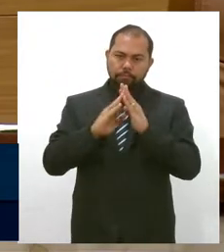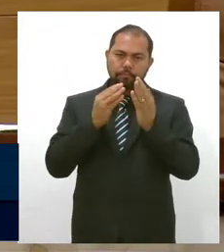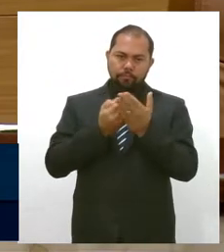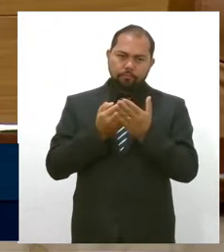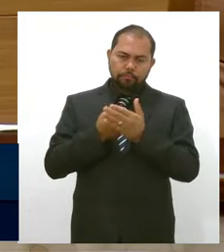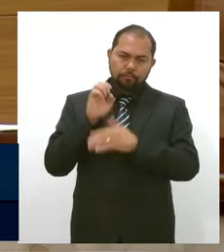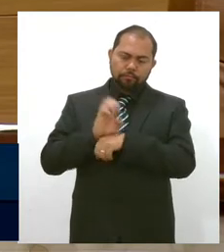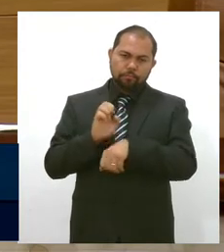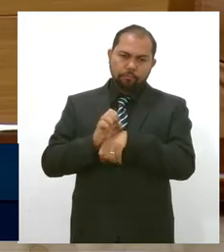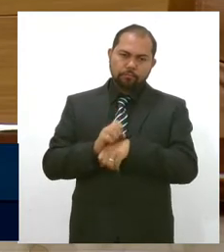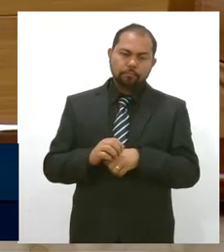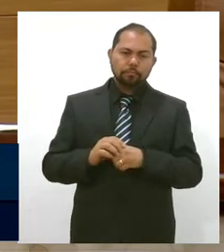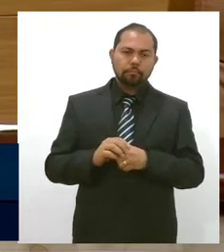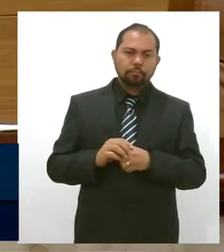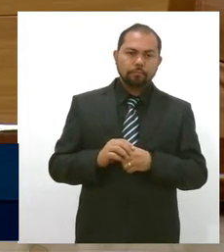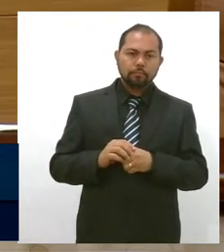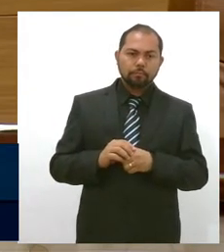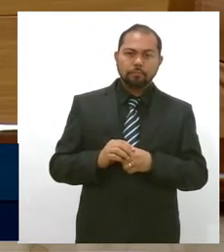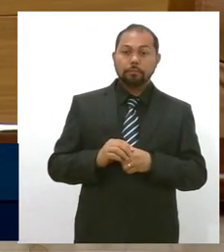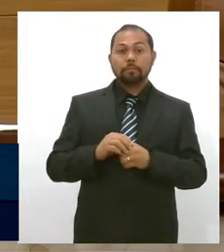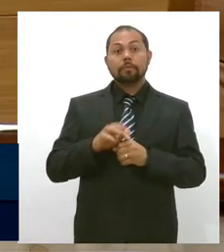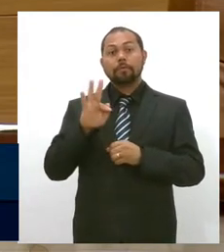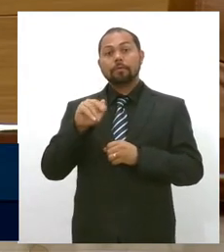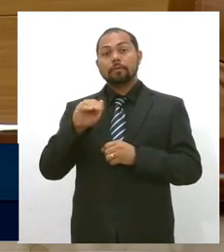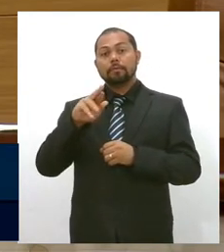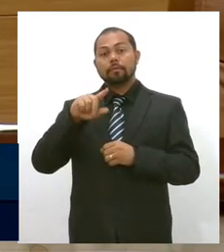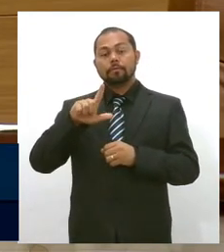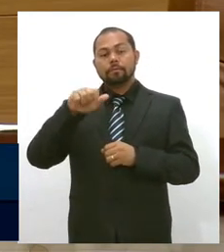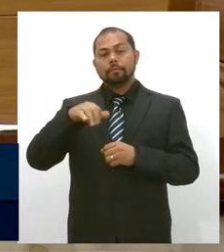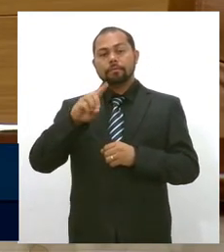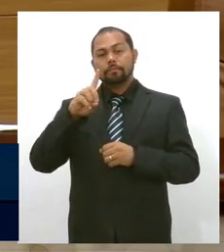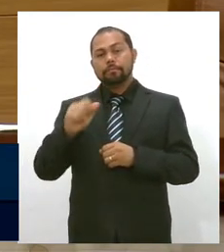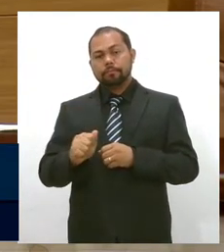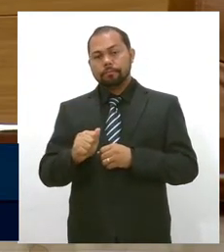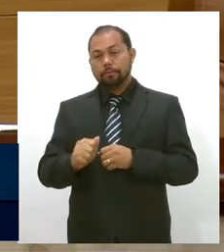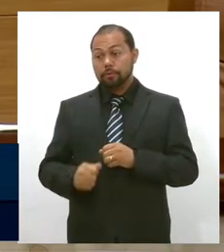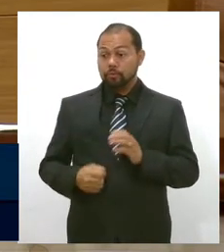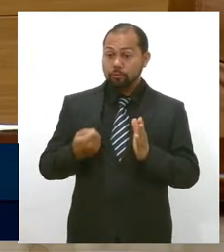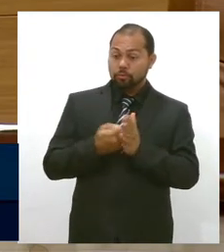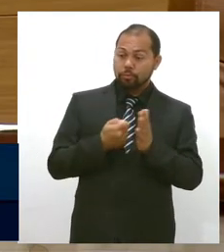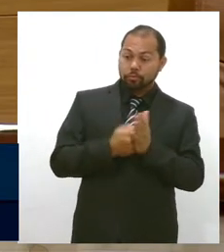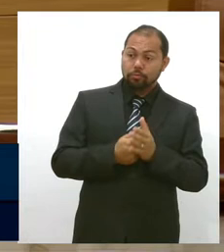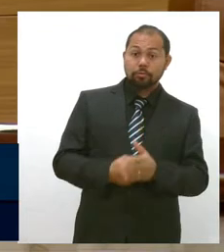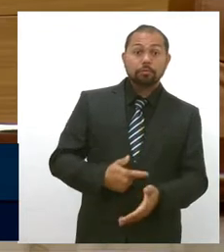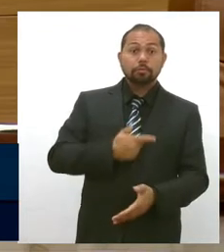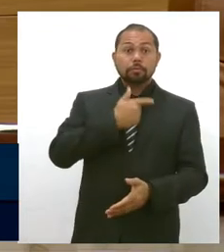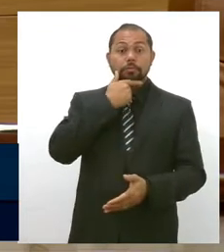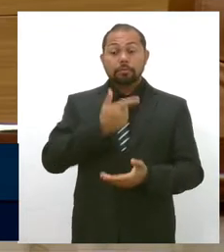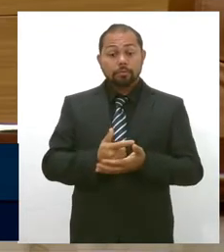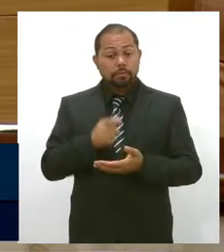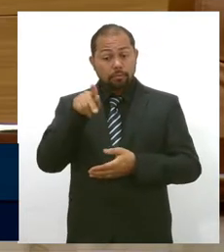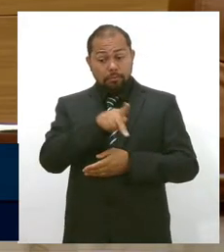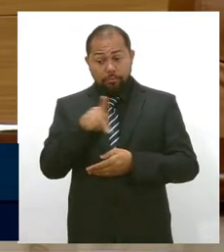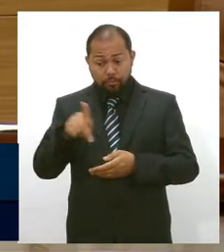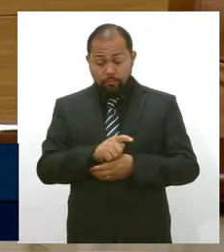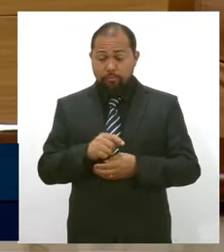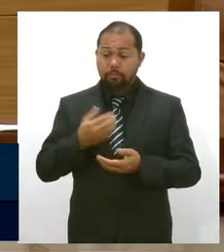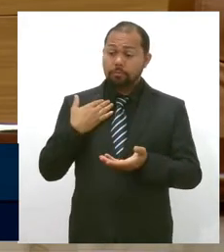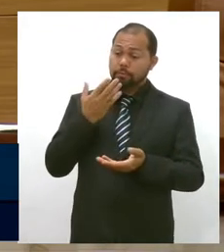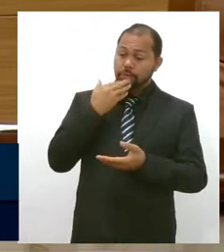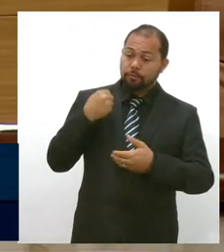bairro Farolândia, na qual reivindicavam o preenchimento do quadro de professores e de merendeiras, além de denunciarem problemas relacionados à infraestrutura da